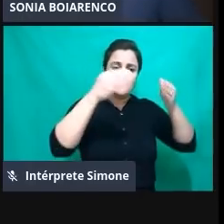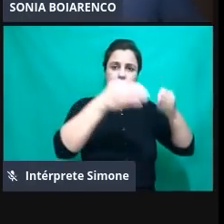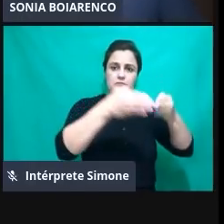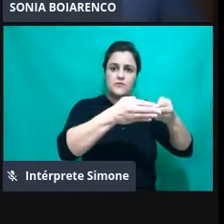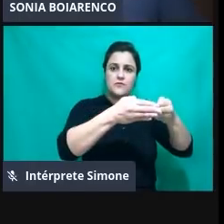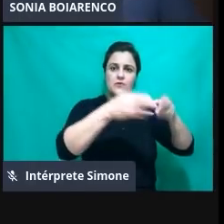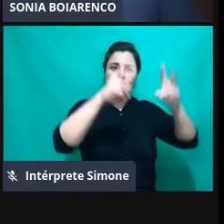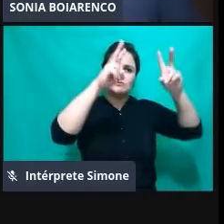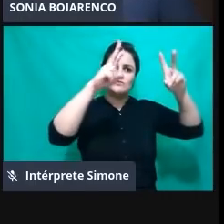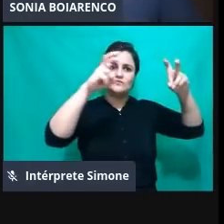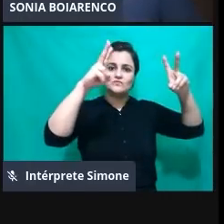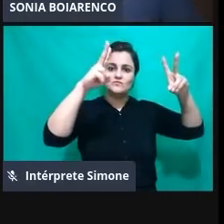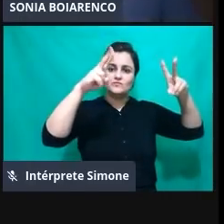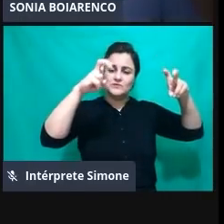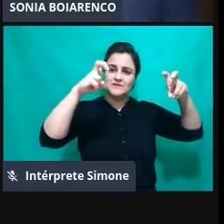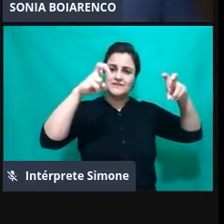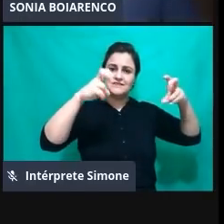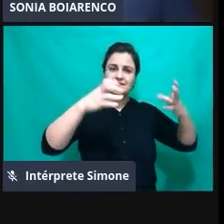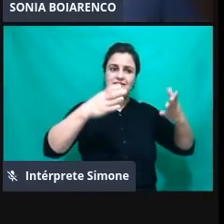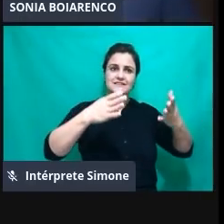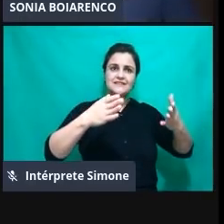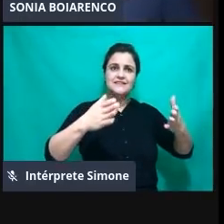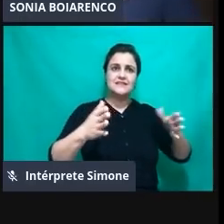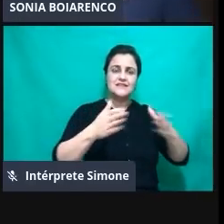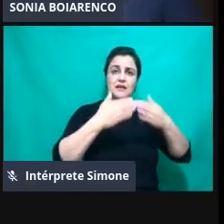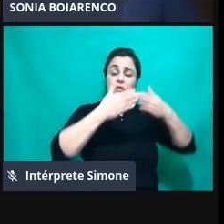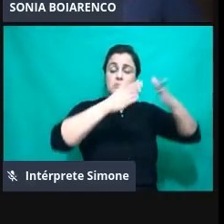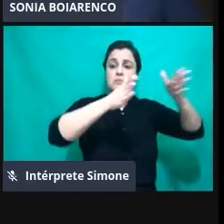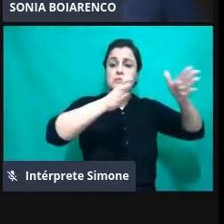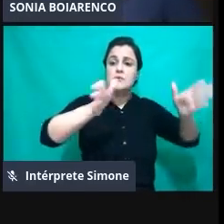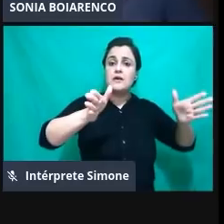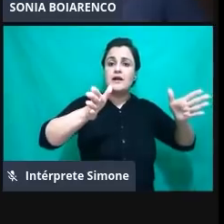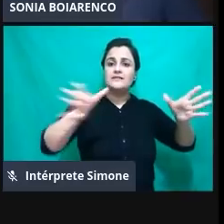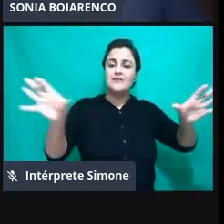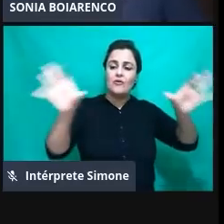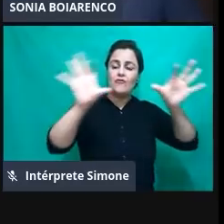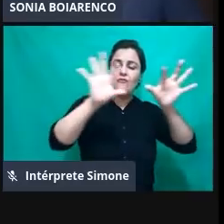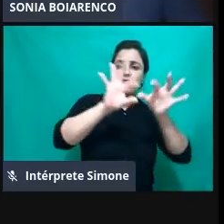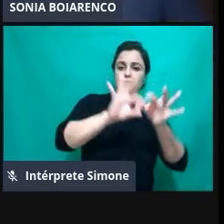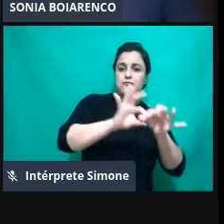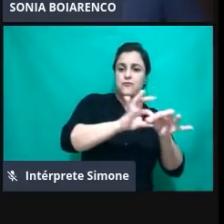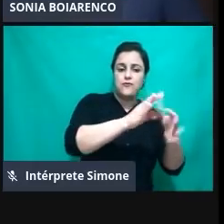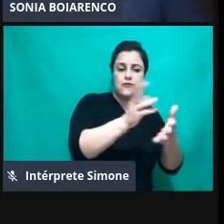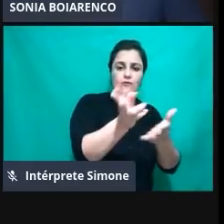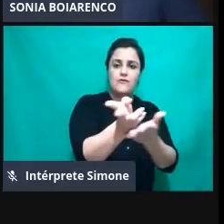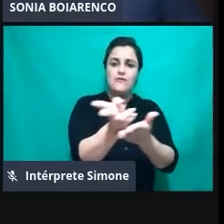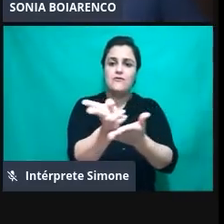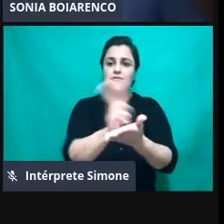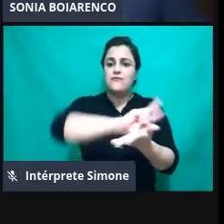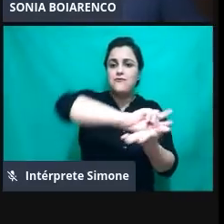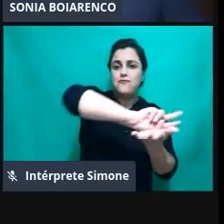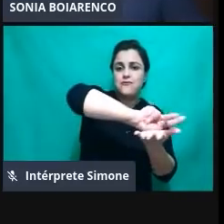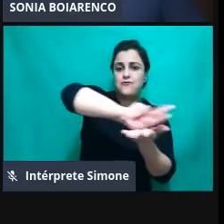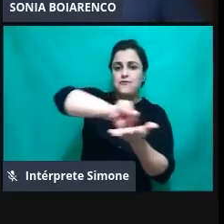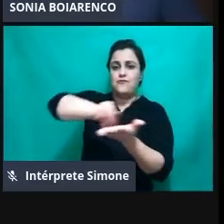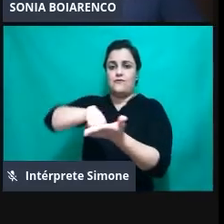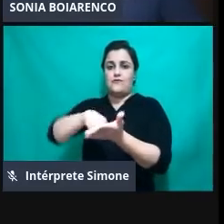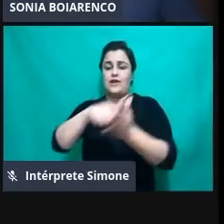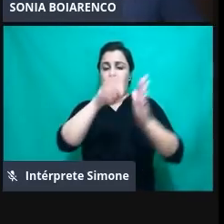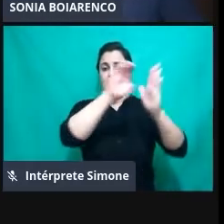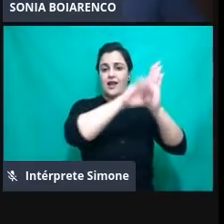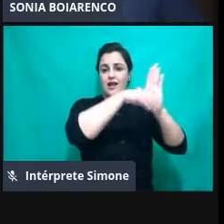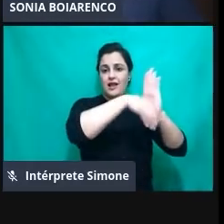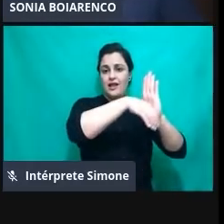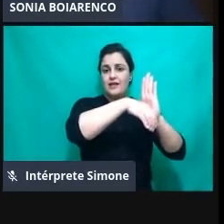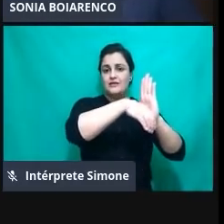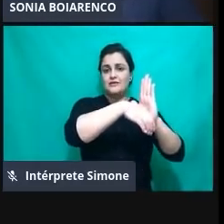ter dentro dele vários conceitos, várias noções, né? E ele vem com as habilidades